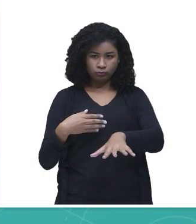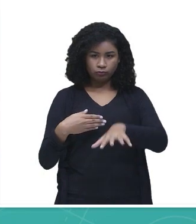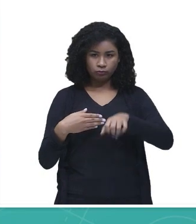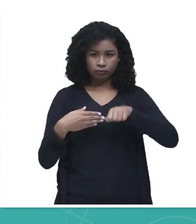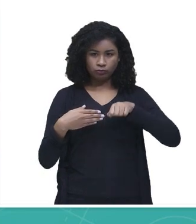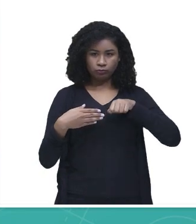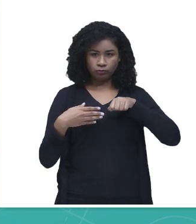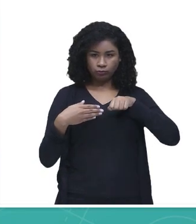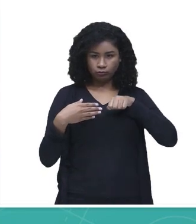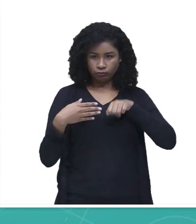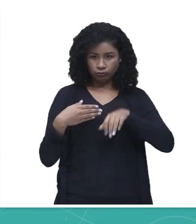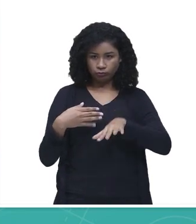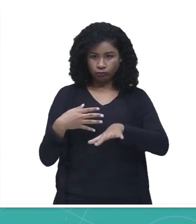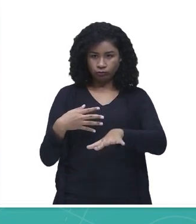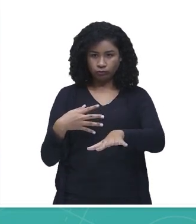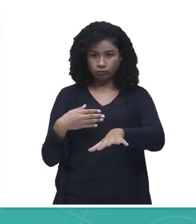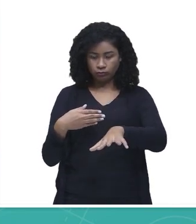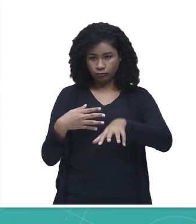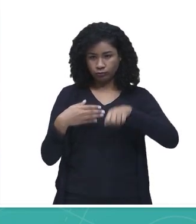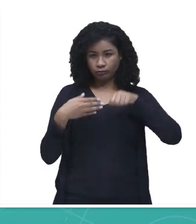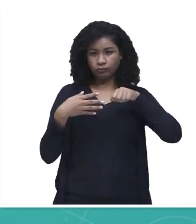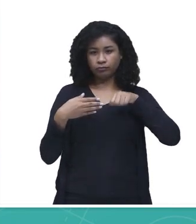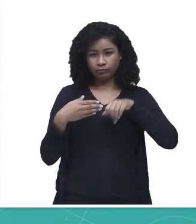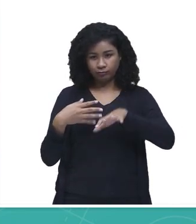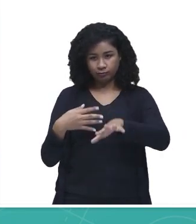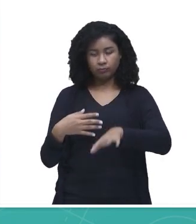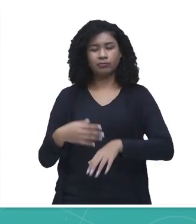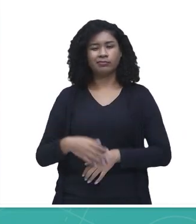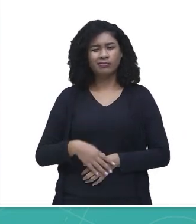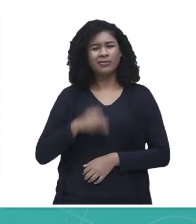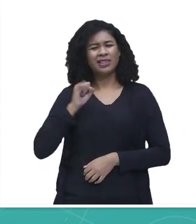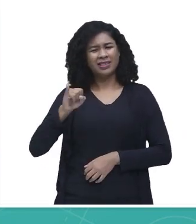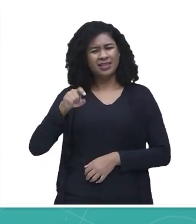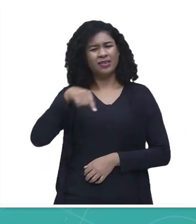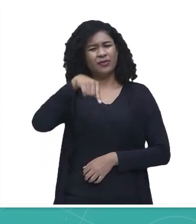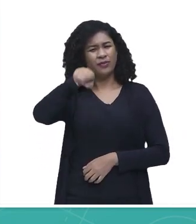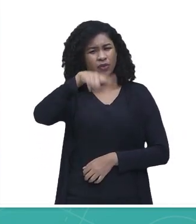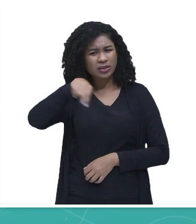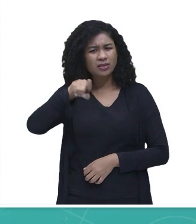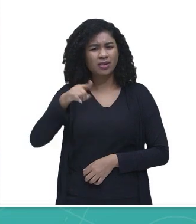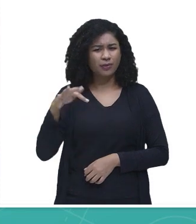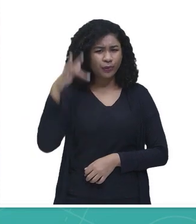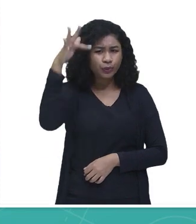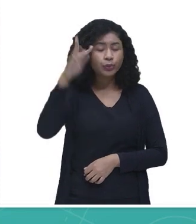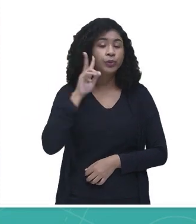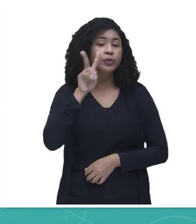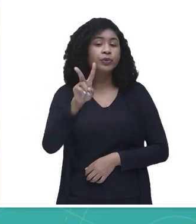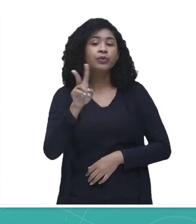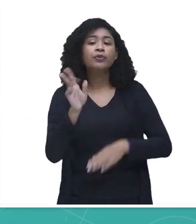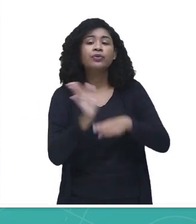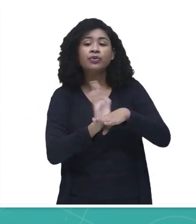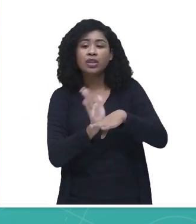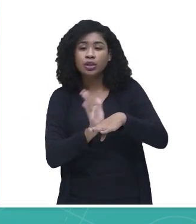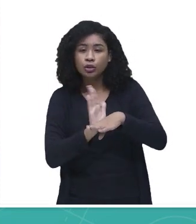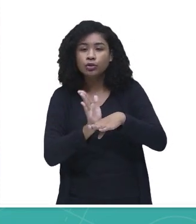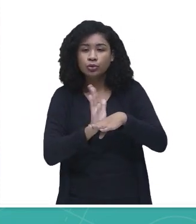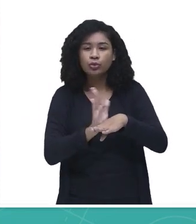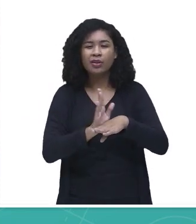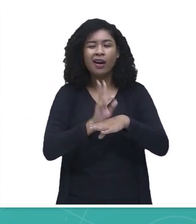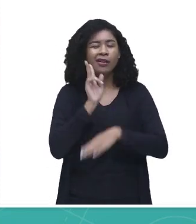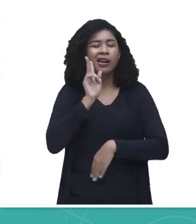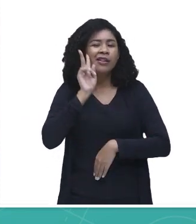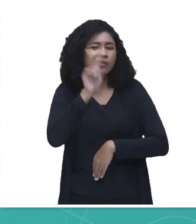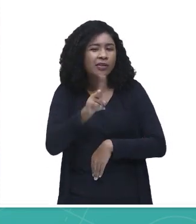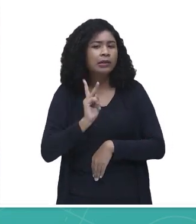ou mesmo no aquário, você vai observar que constantemente ele está abrindo a boca, né, e o que está acontecendo? A